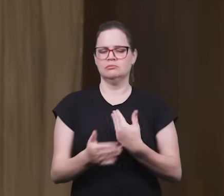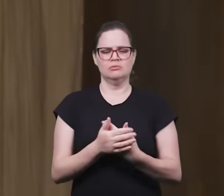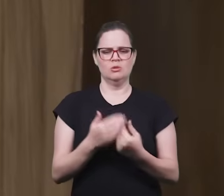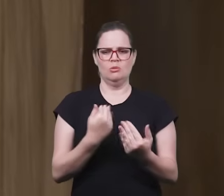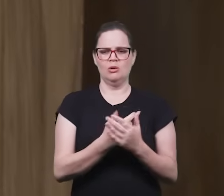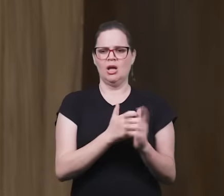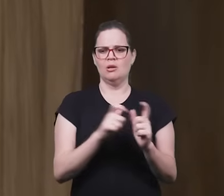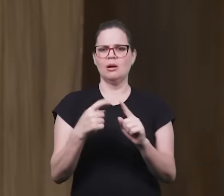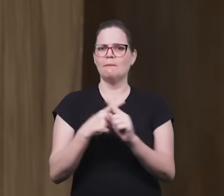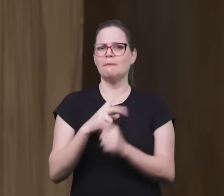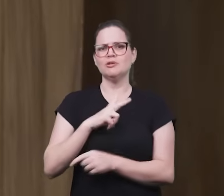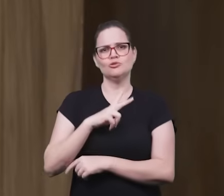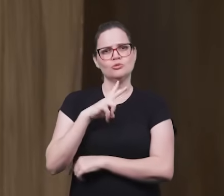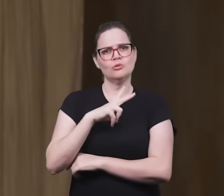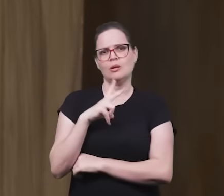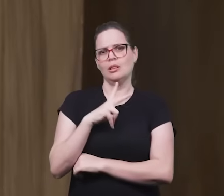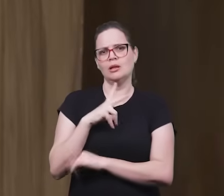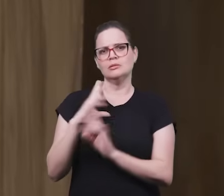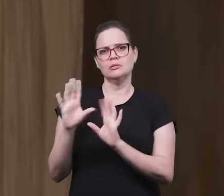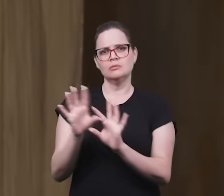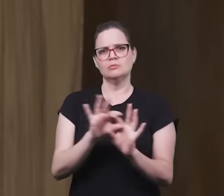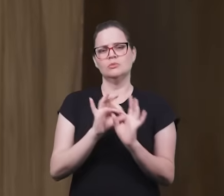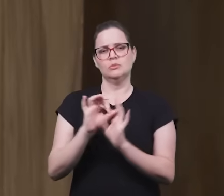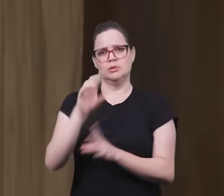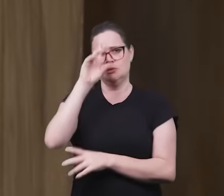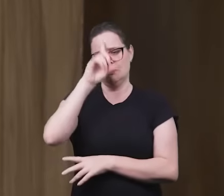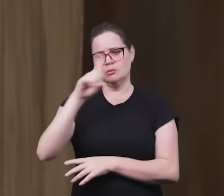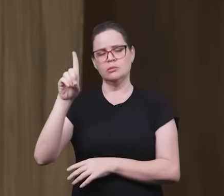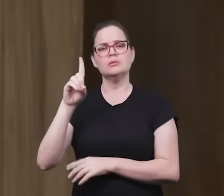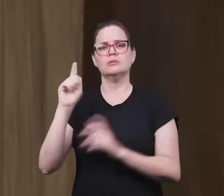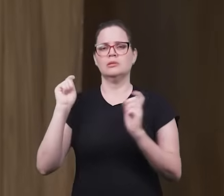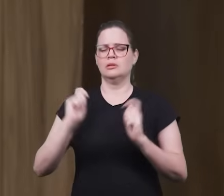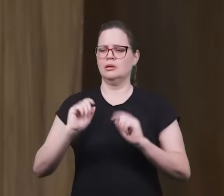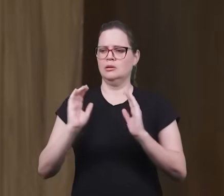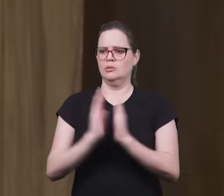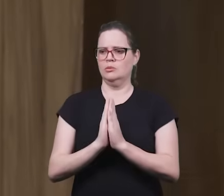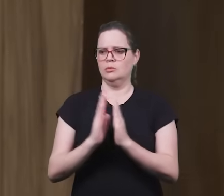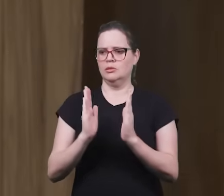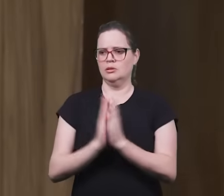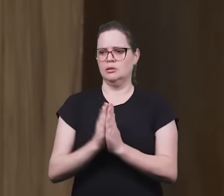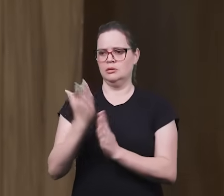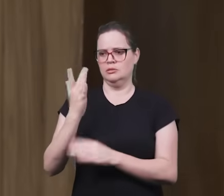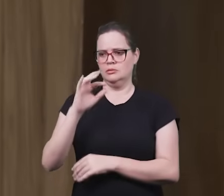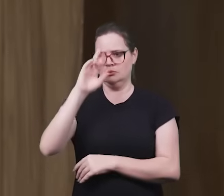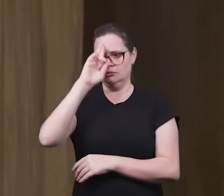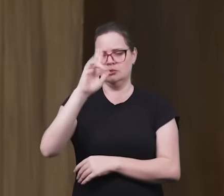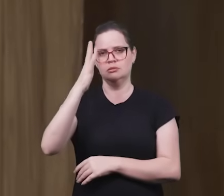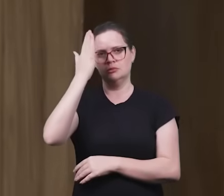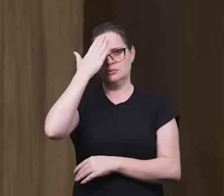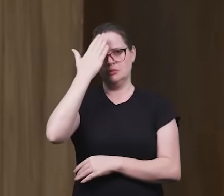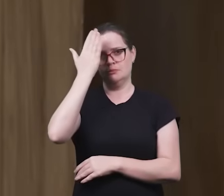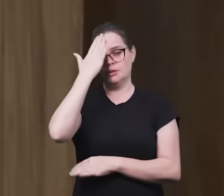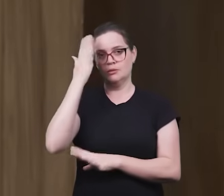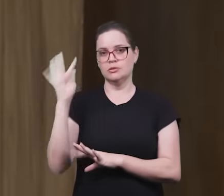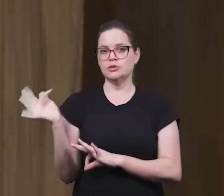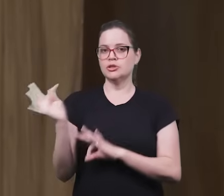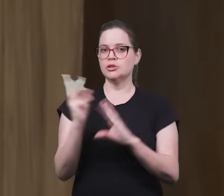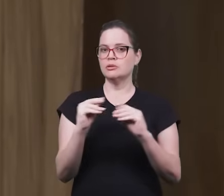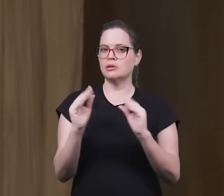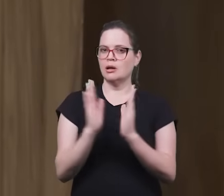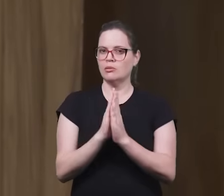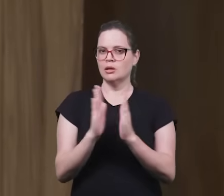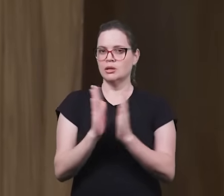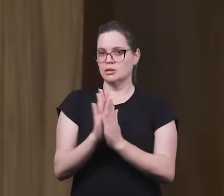qualquer lugar, mas que você está em comunhão com Deus, orando ao Senhor, sabendo que as suas orações